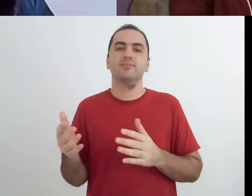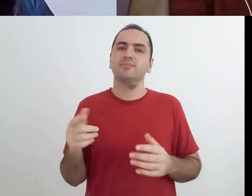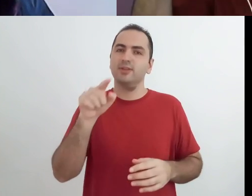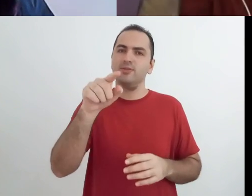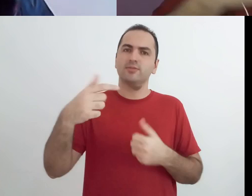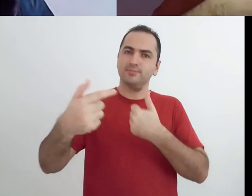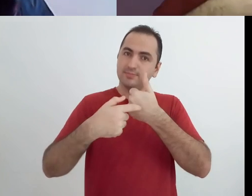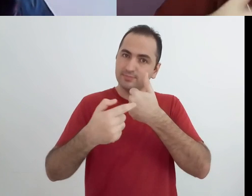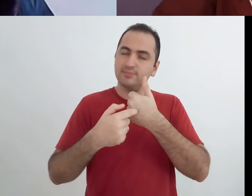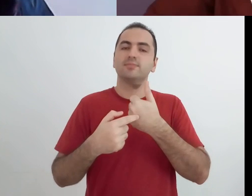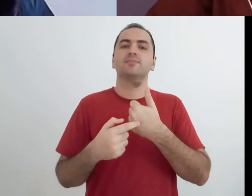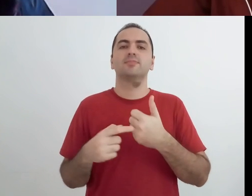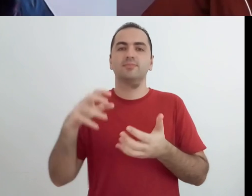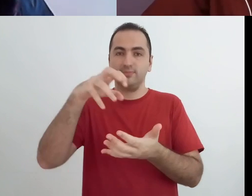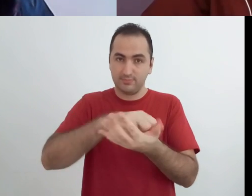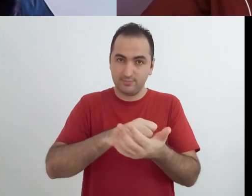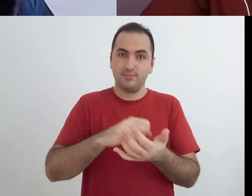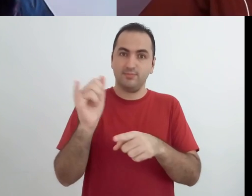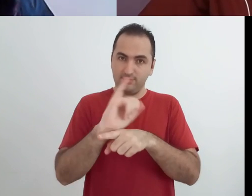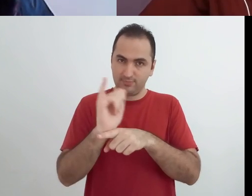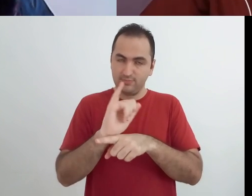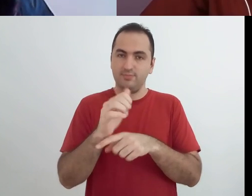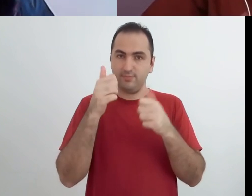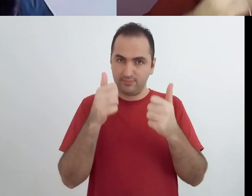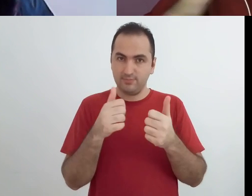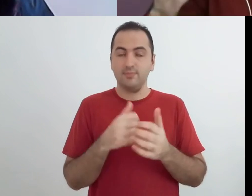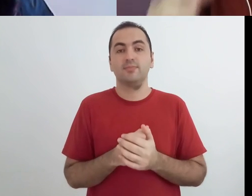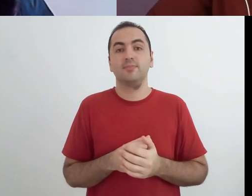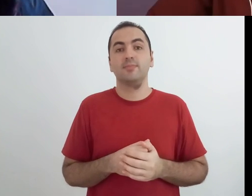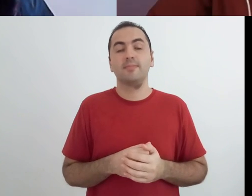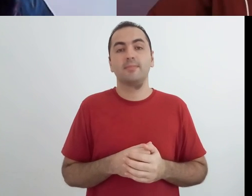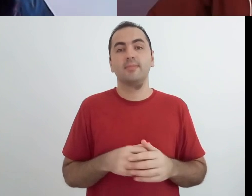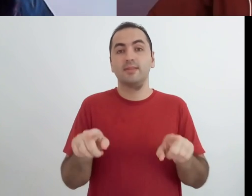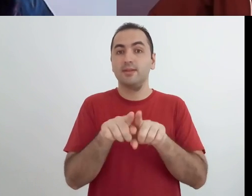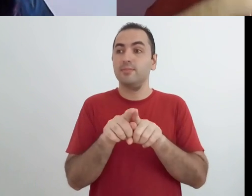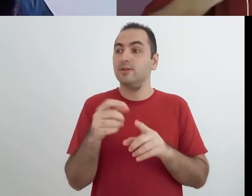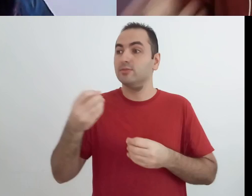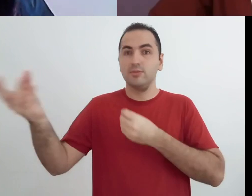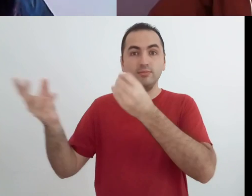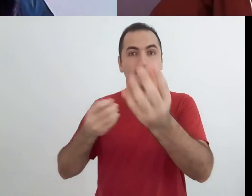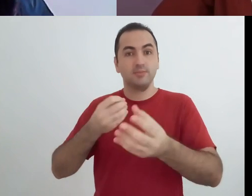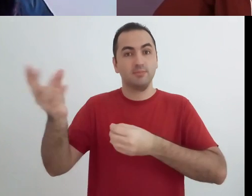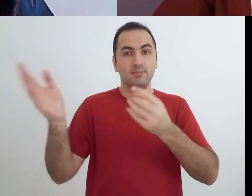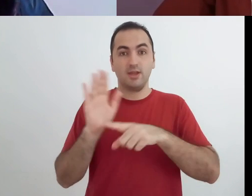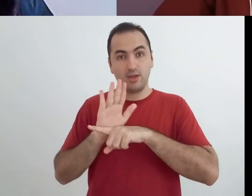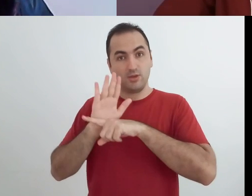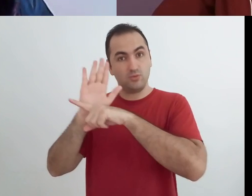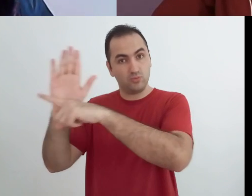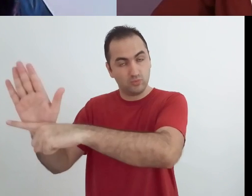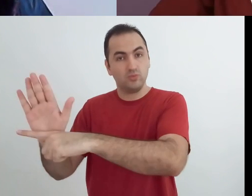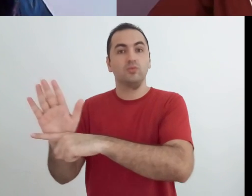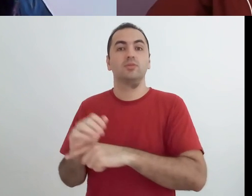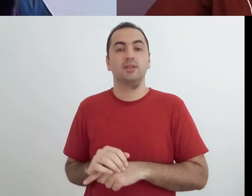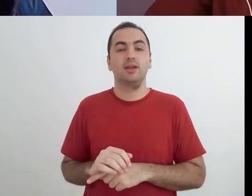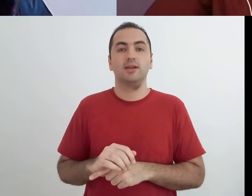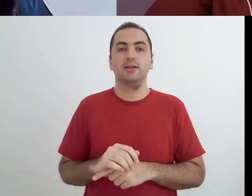aí no canal, se inscreve também no canal da Priscila e vamos ajudar a divulgar isso aí para mais pessoas. Então, compartilha com pessoas que você